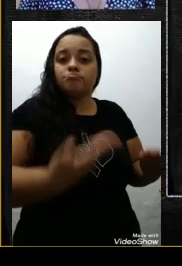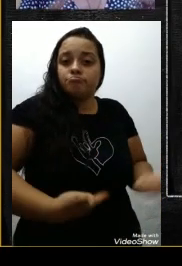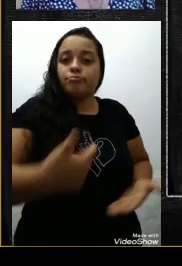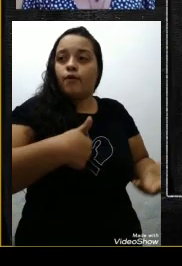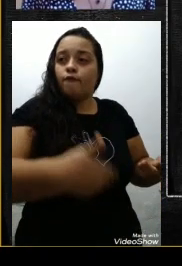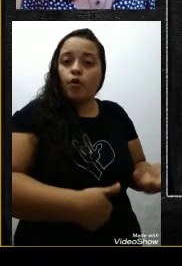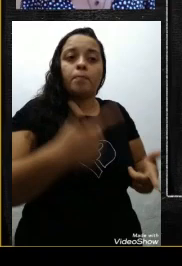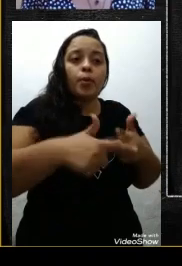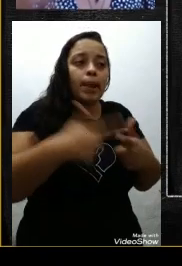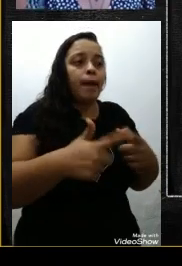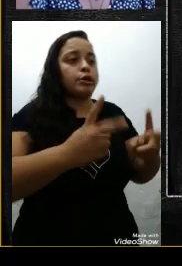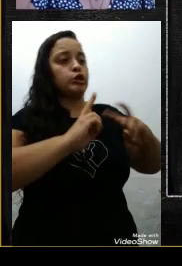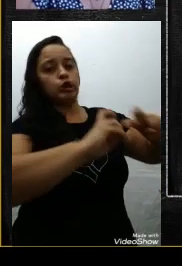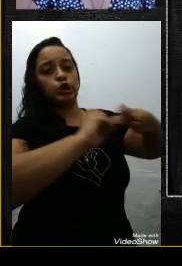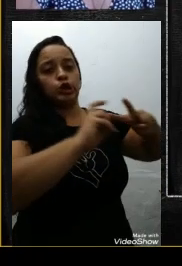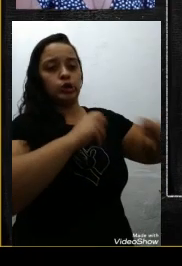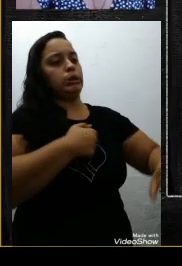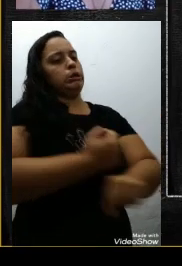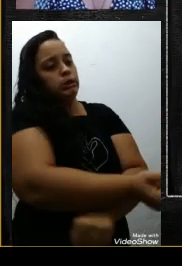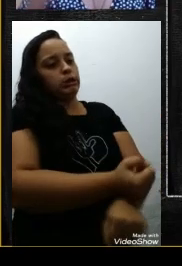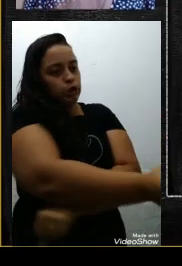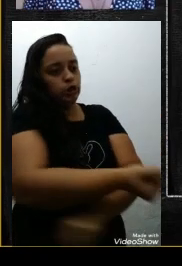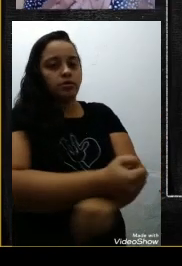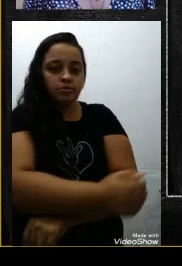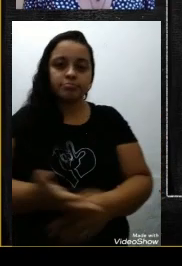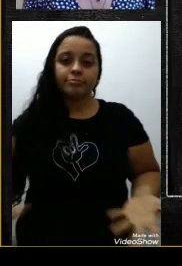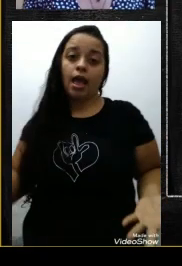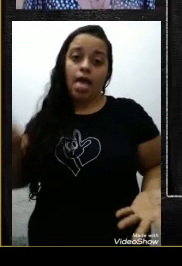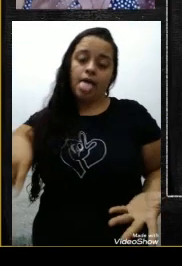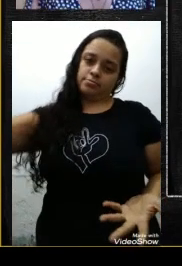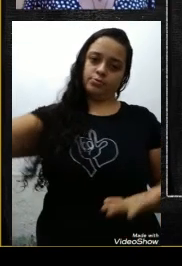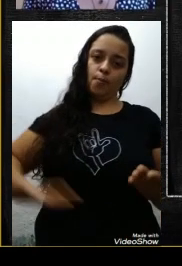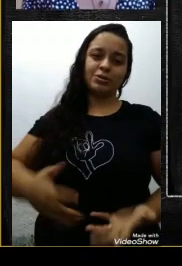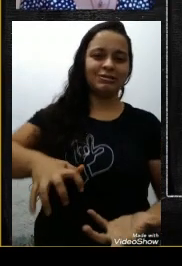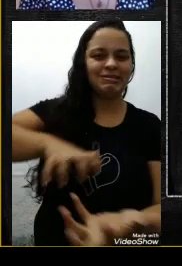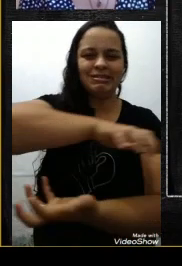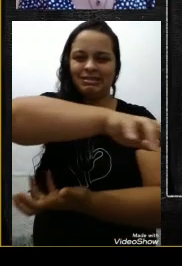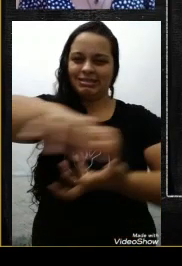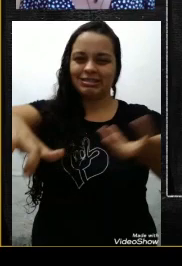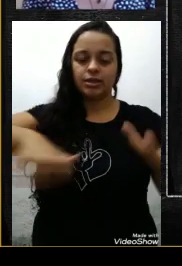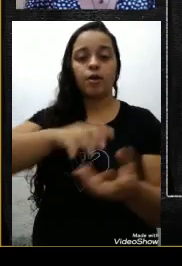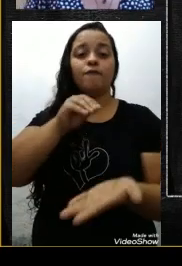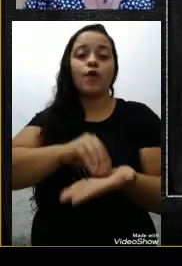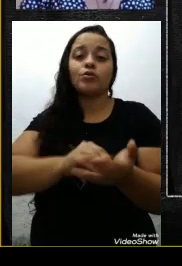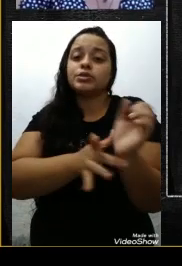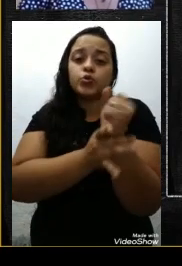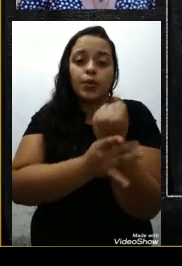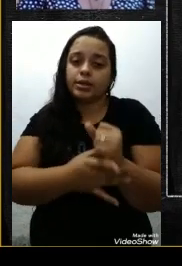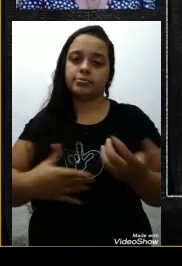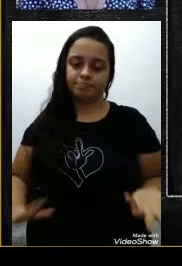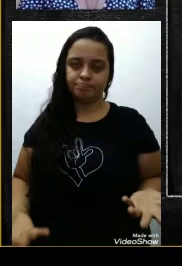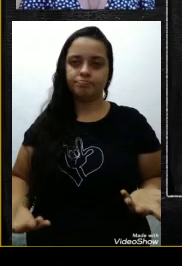Uma revolta contra essa exploração e também uma revolta contra a insegurança que eles estavam sentindo nesse